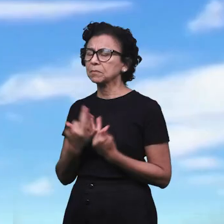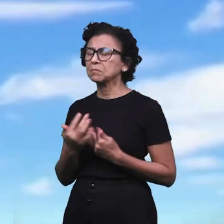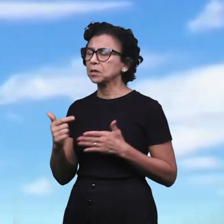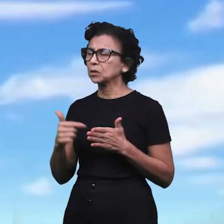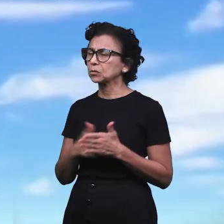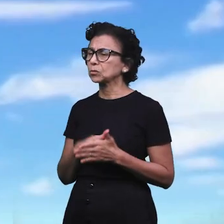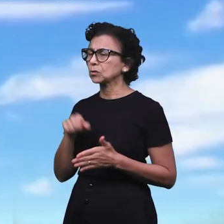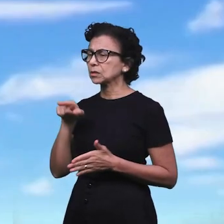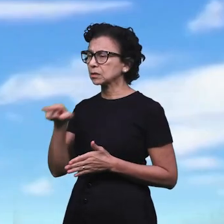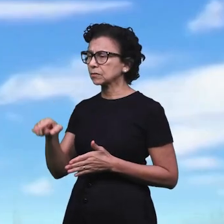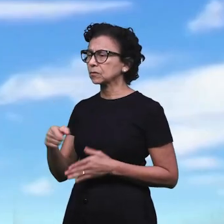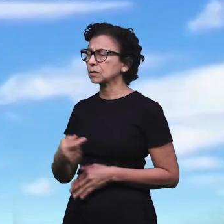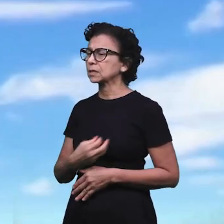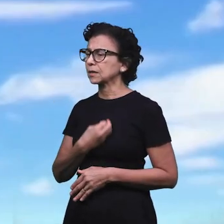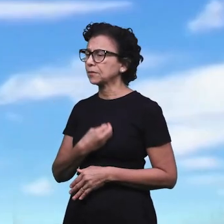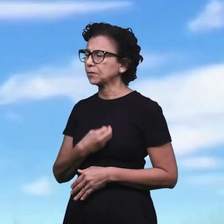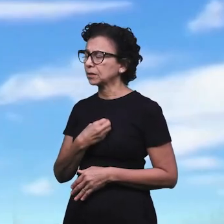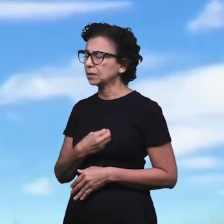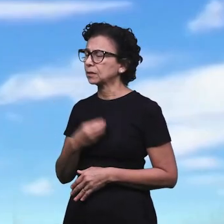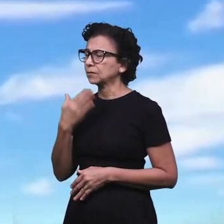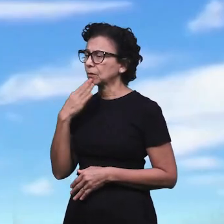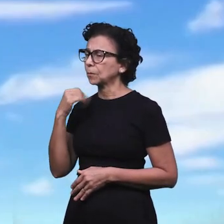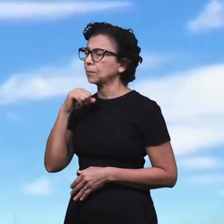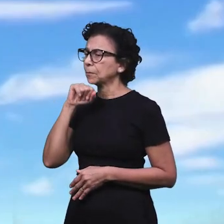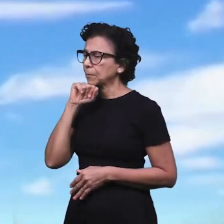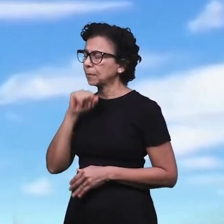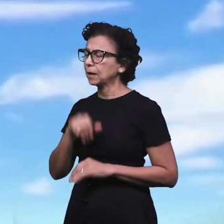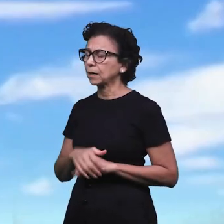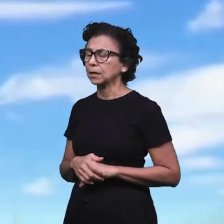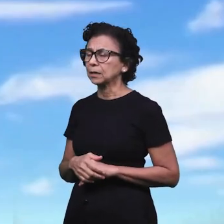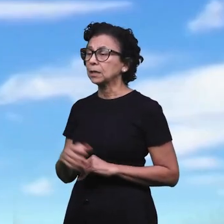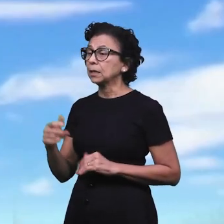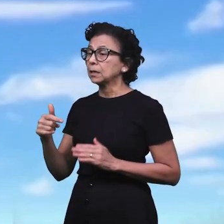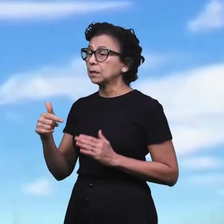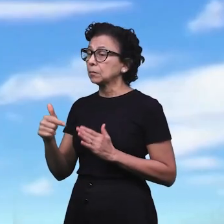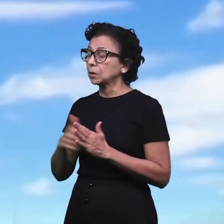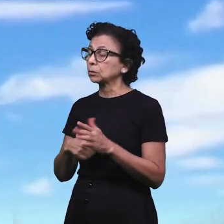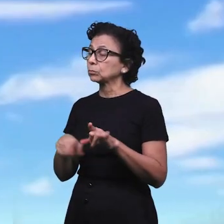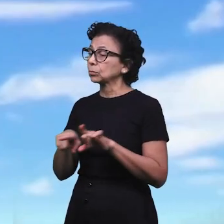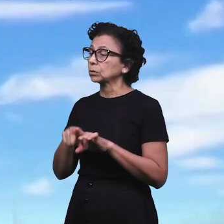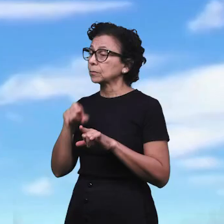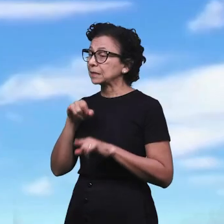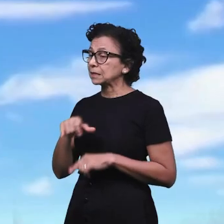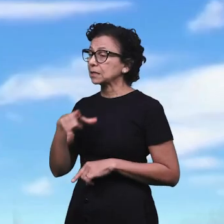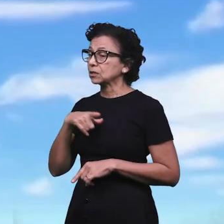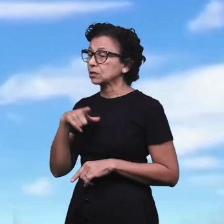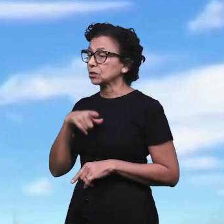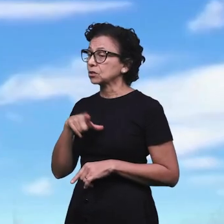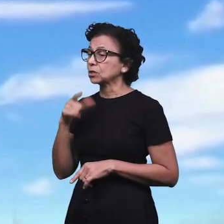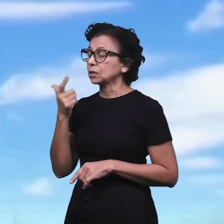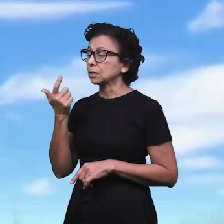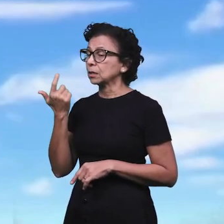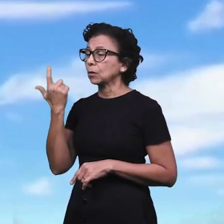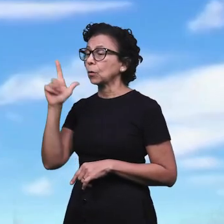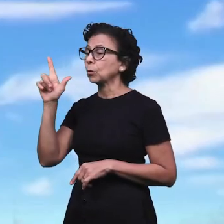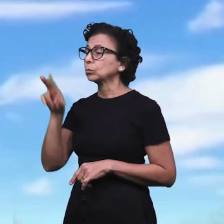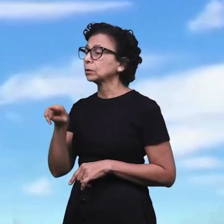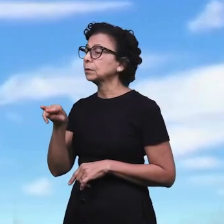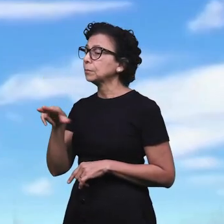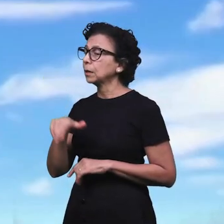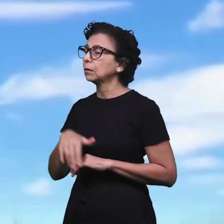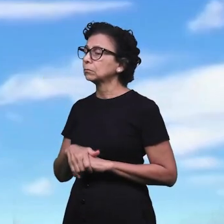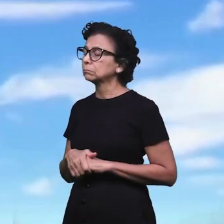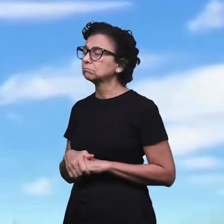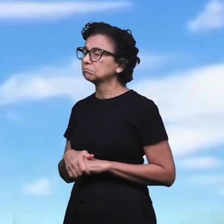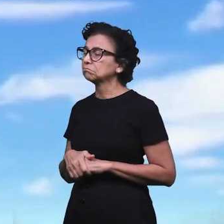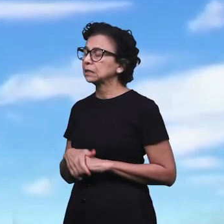pai? Tende mais um irmão? E respondemos-lhe conforme as mesmas palavras. Exato. Podíamos